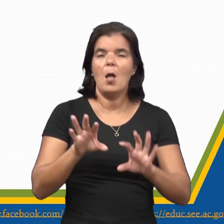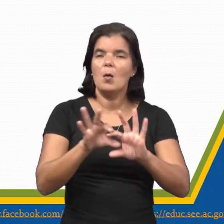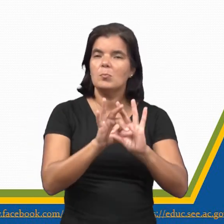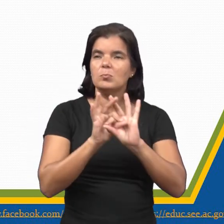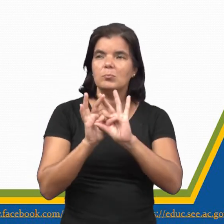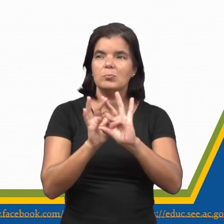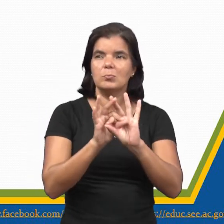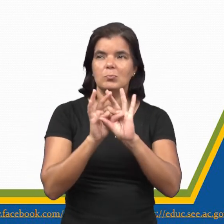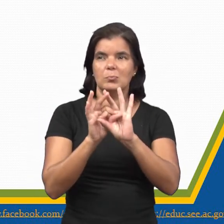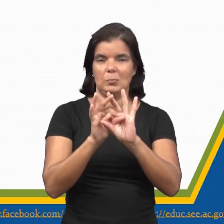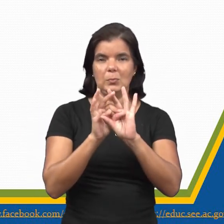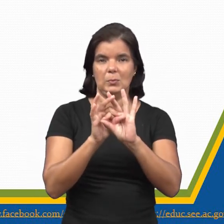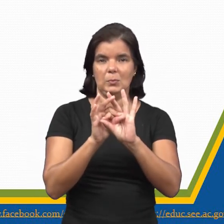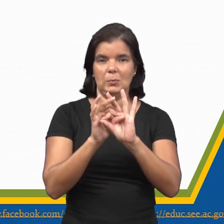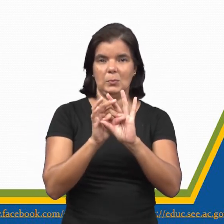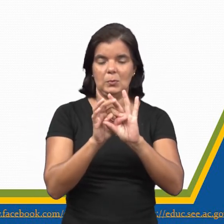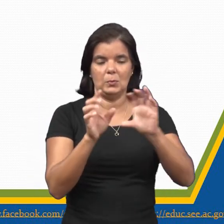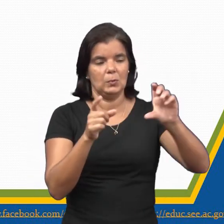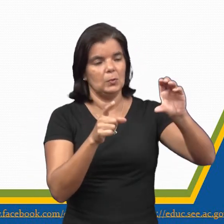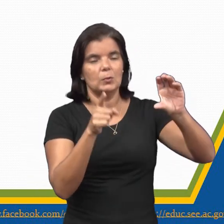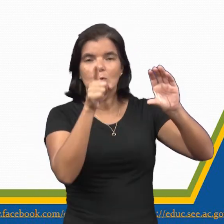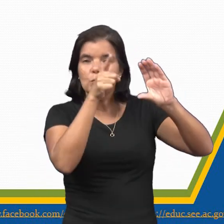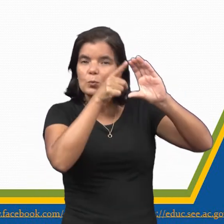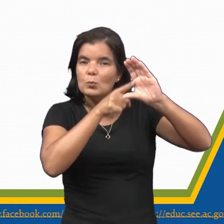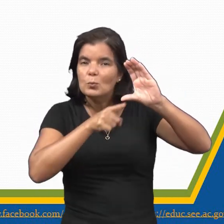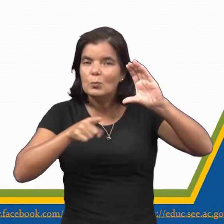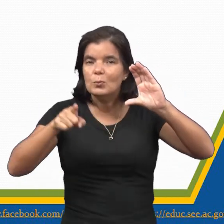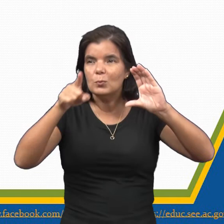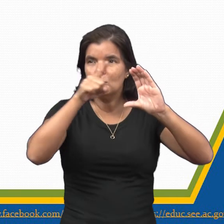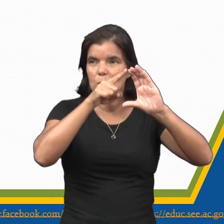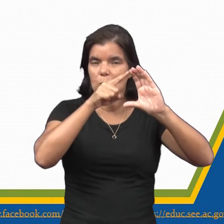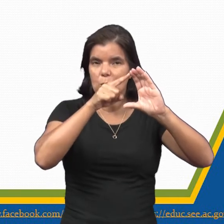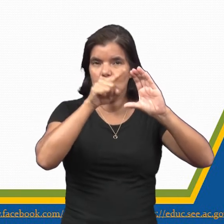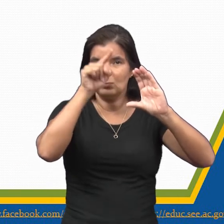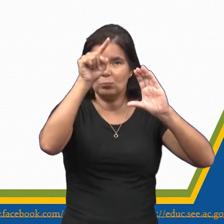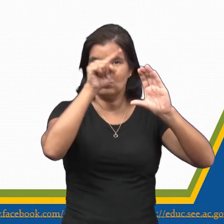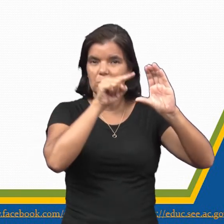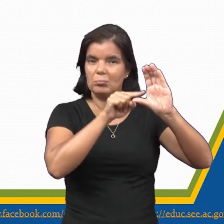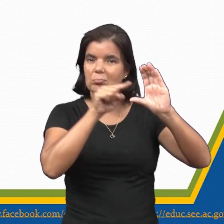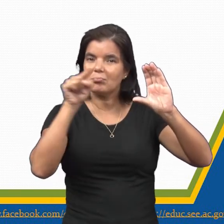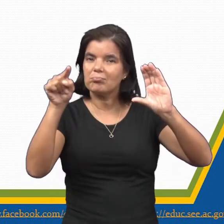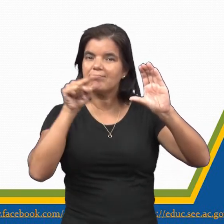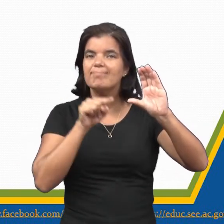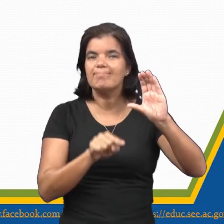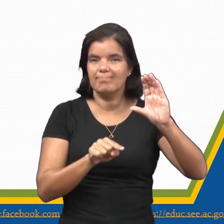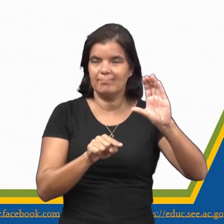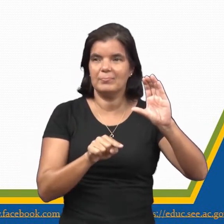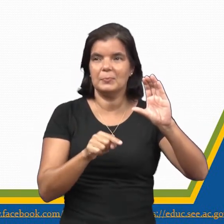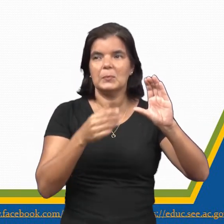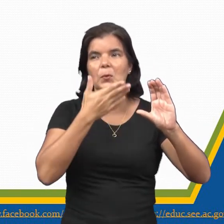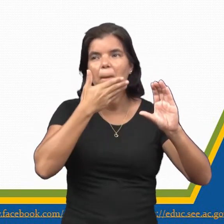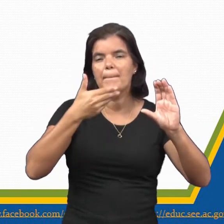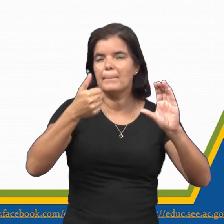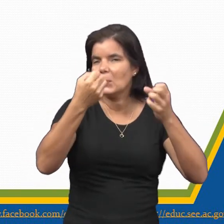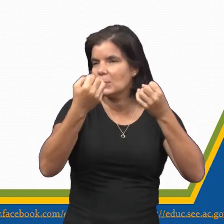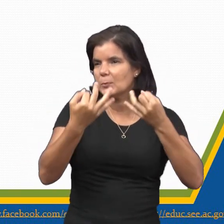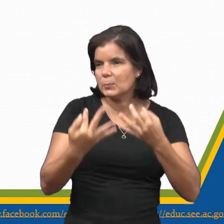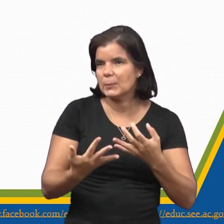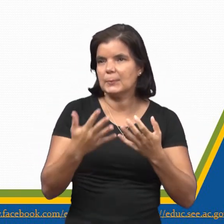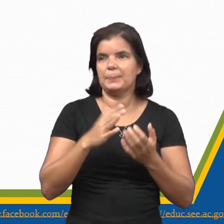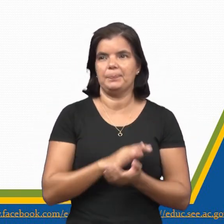união de uma circunferência com todos os pontos internos a ela. Vamos melhorar essa definição.